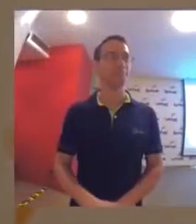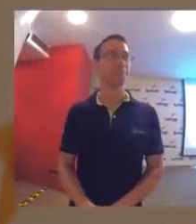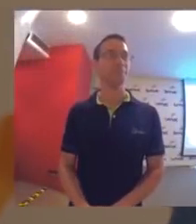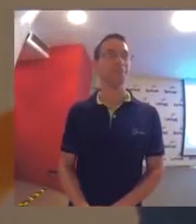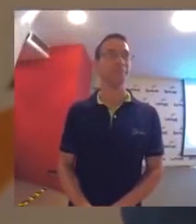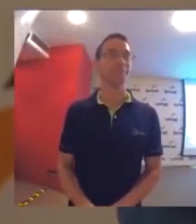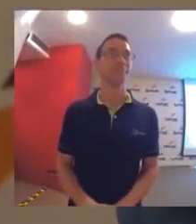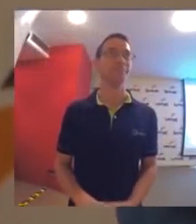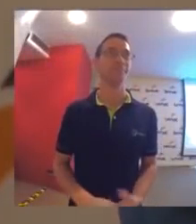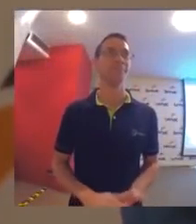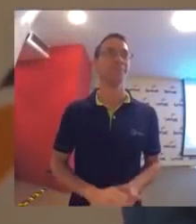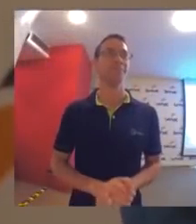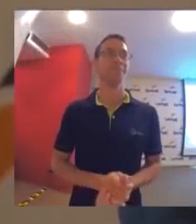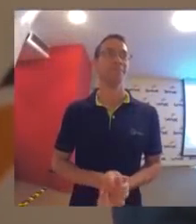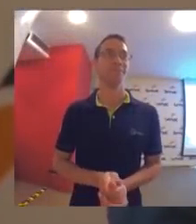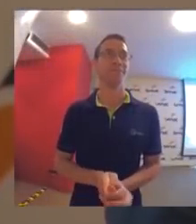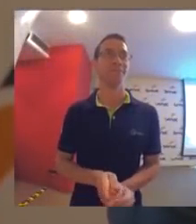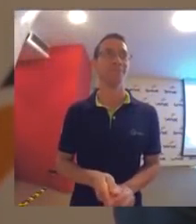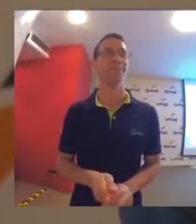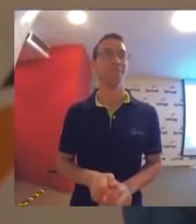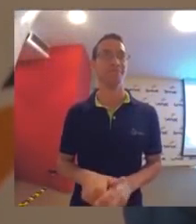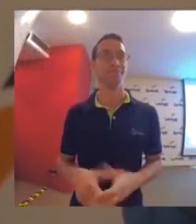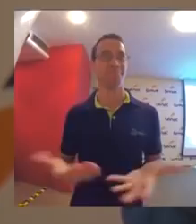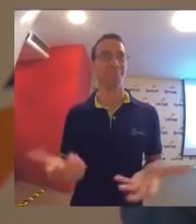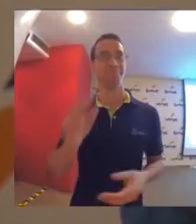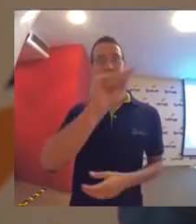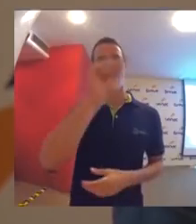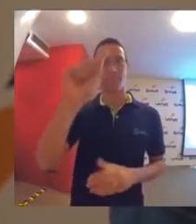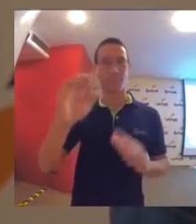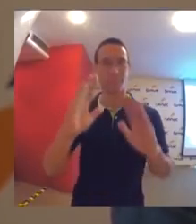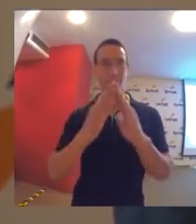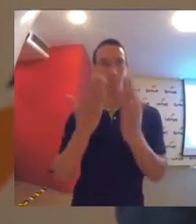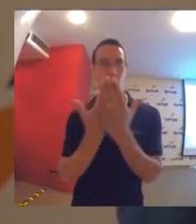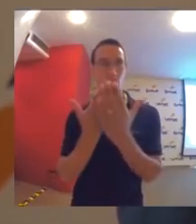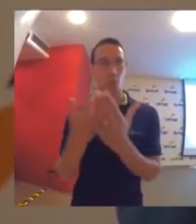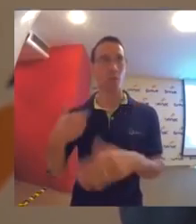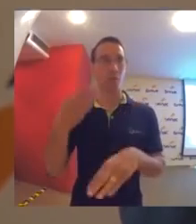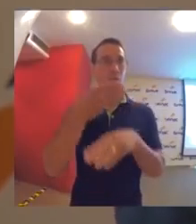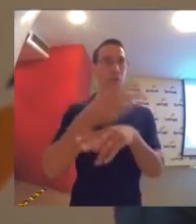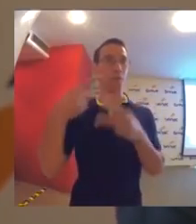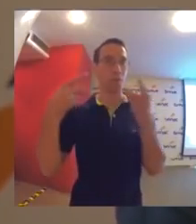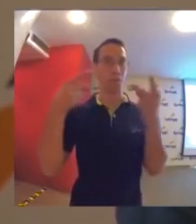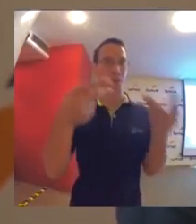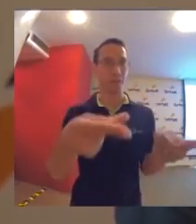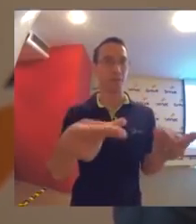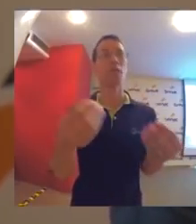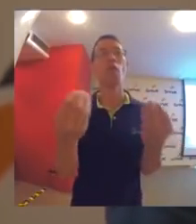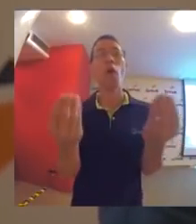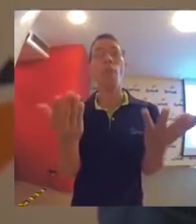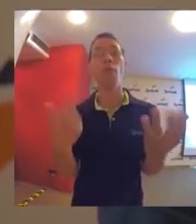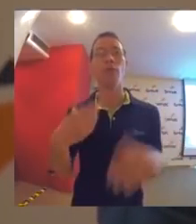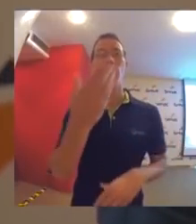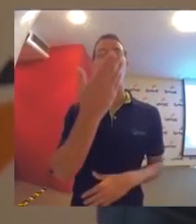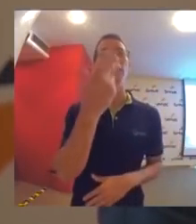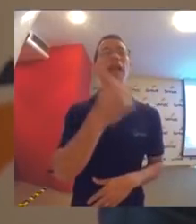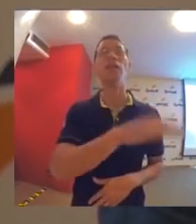tudo. Quando as pessoas visitam algumas escolas que eu acompanho e onde aprendo, perguntam, onde é que estão as crianças?